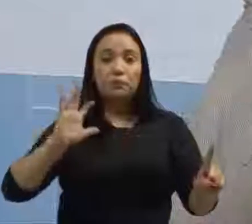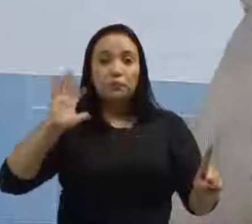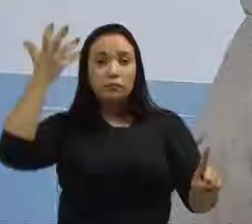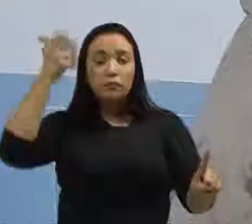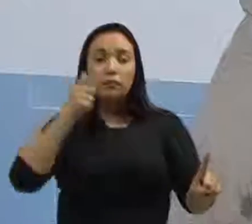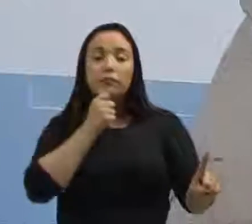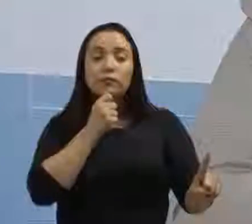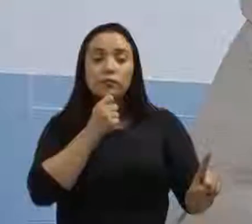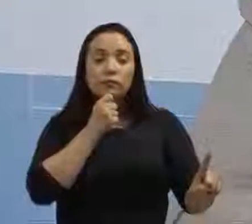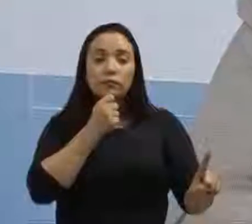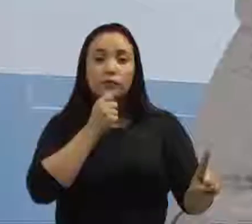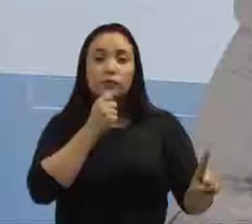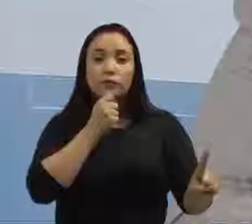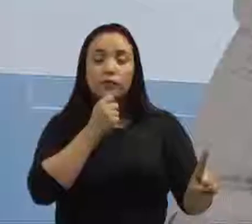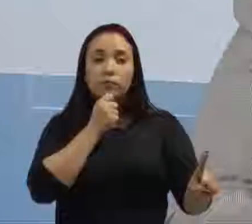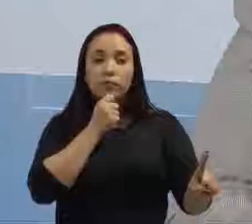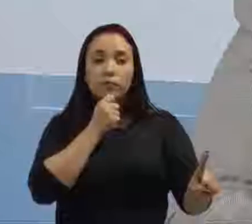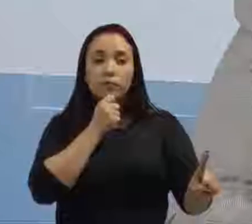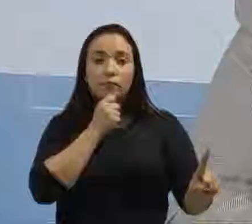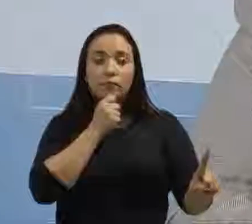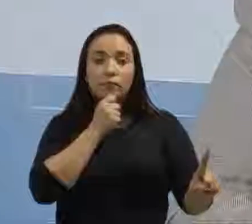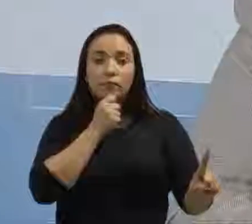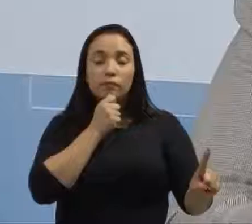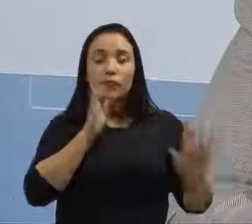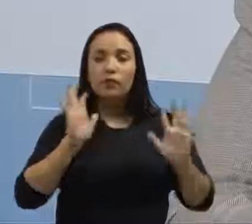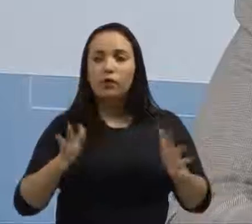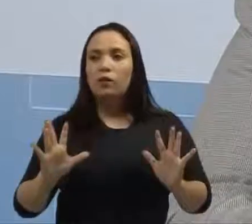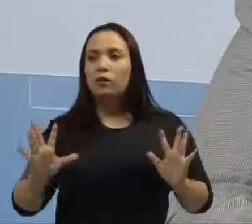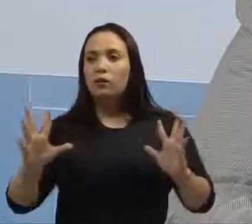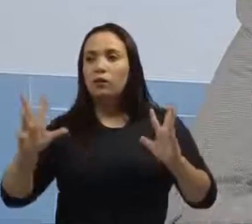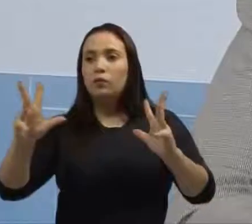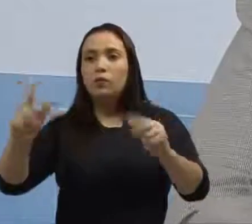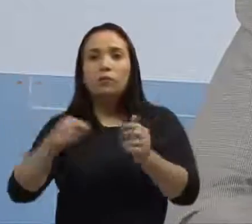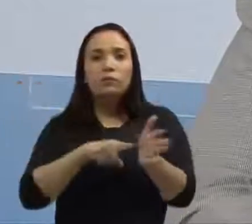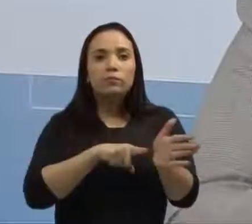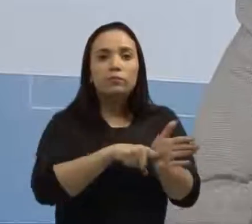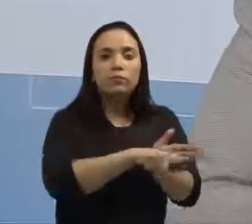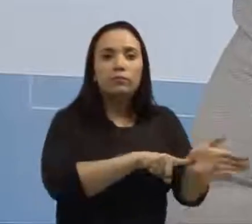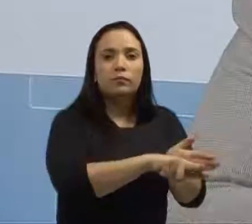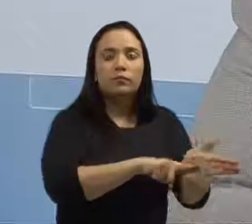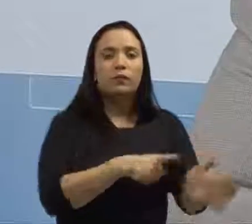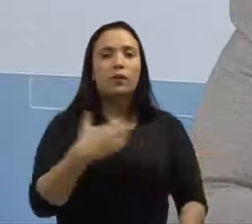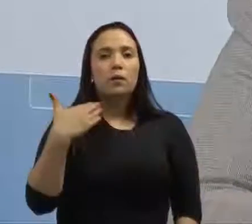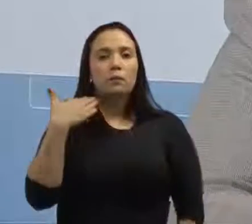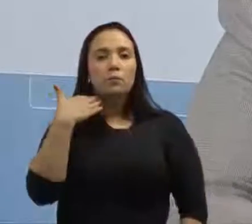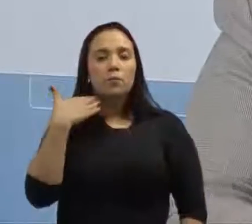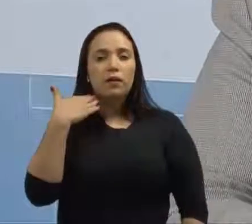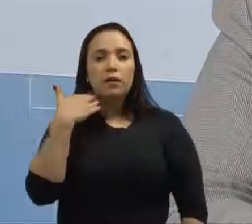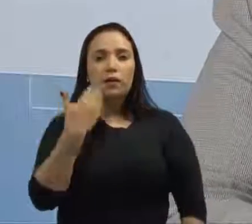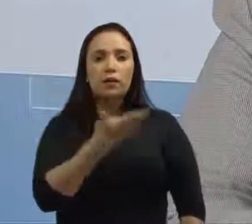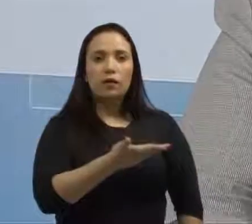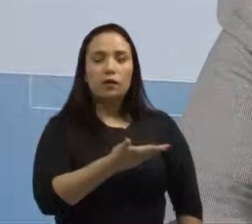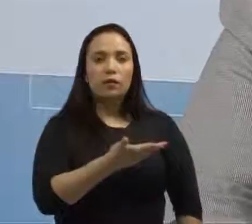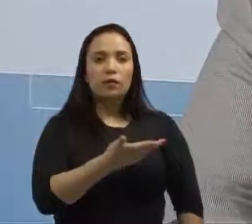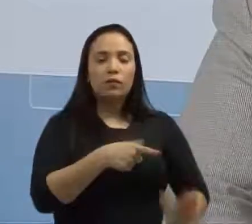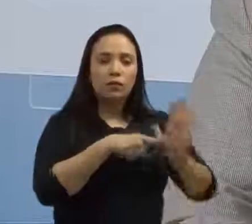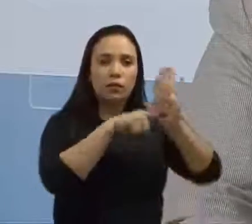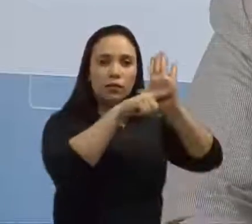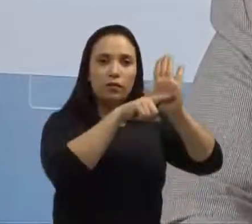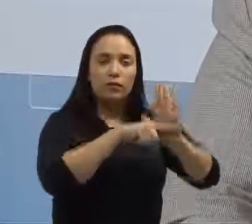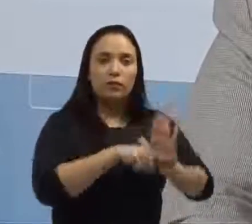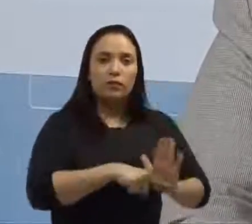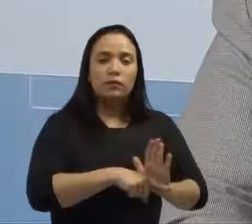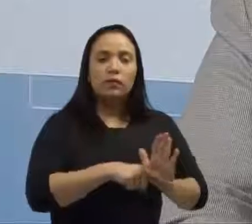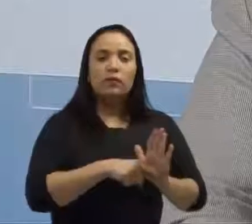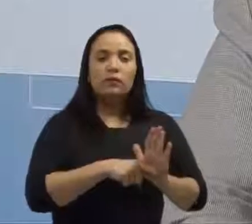tomou a decisão que melhorou até a aprovação dele, já quebraram o sigilo bancário de um